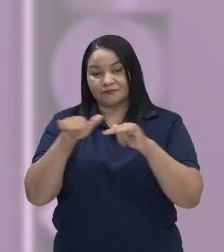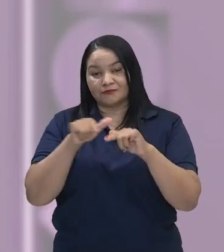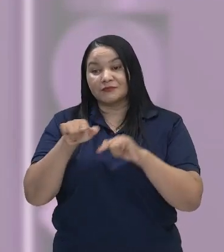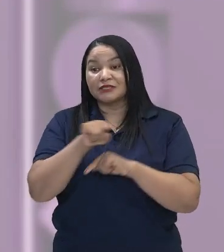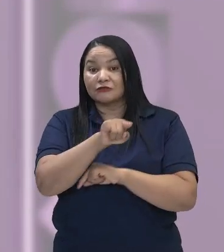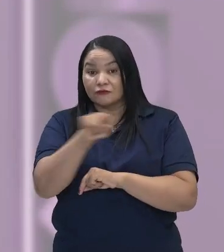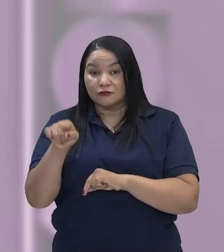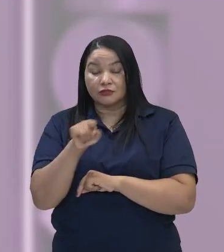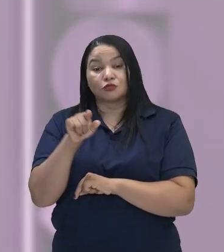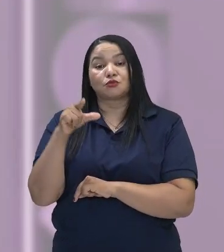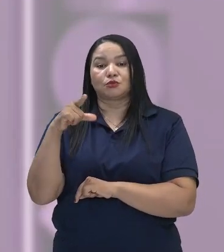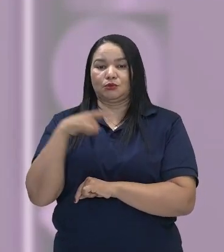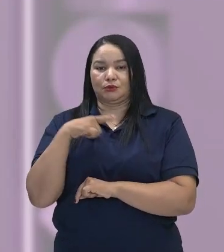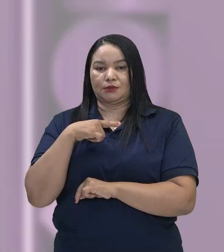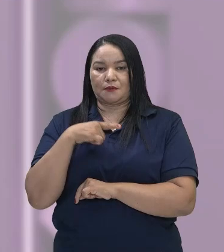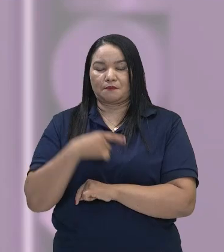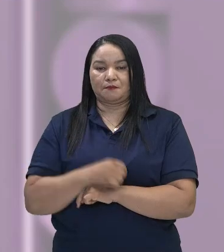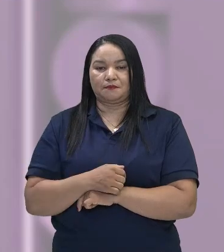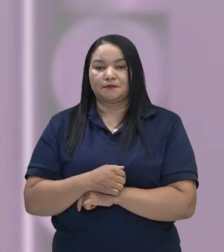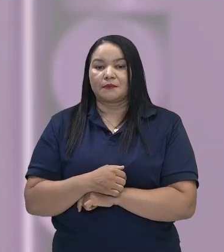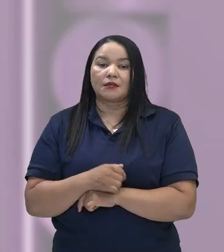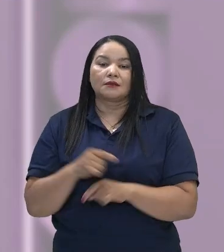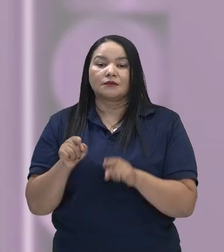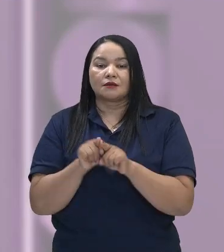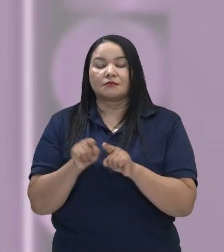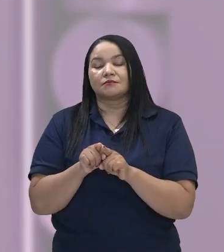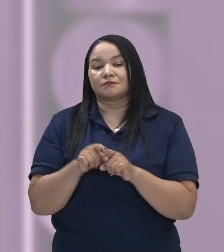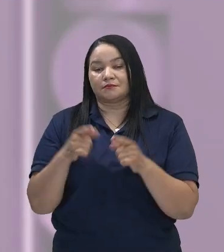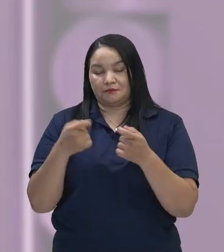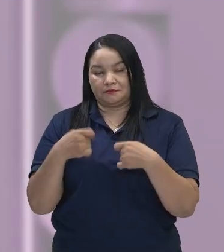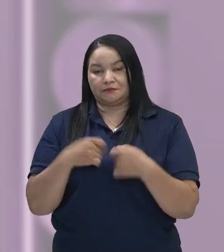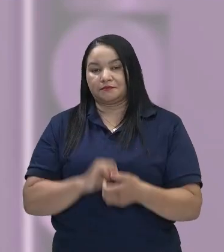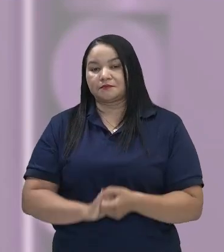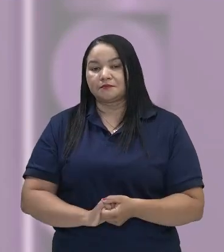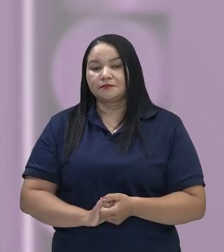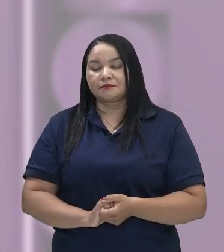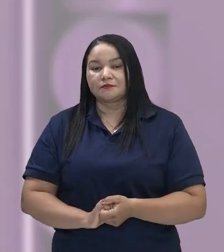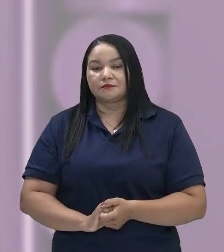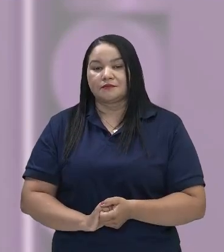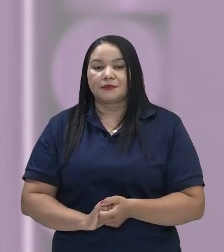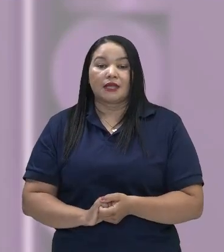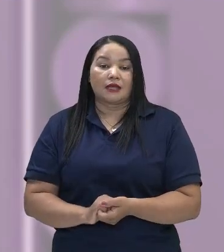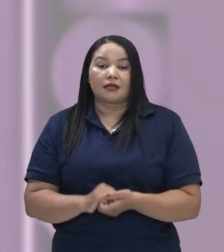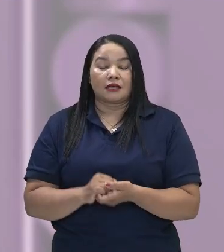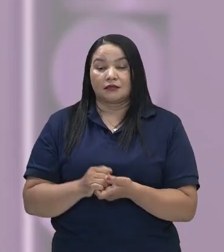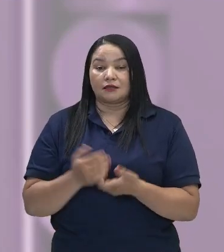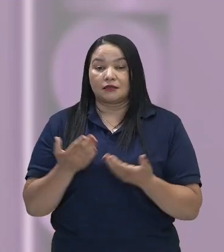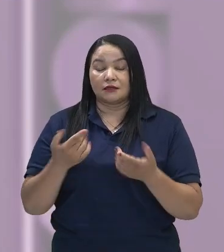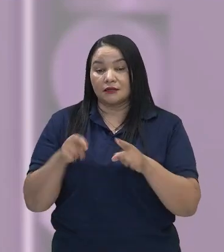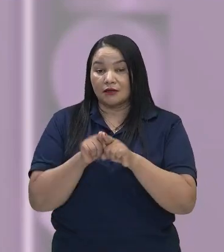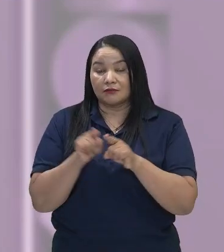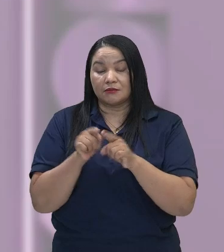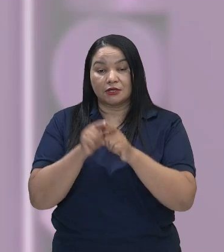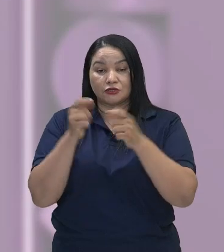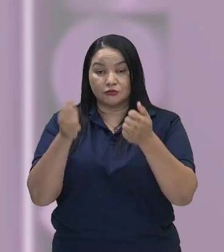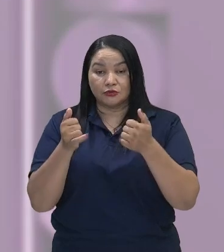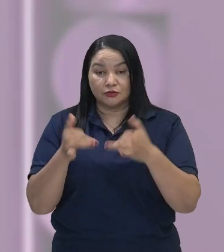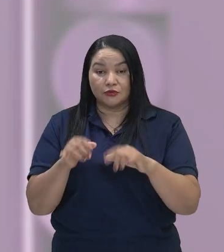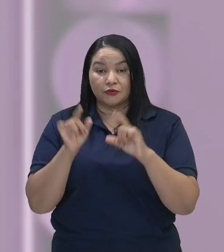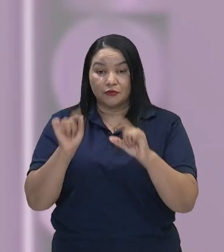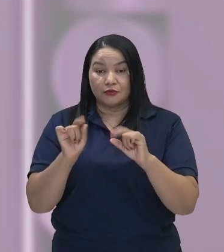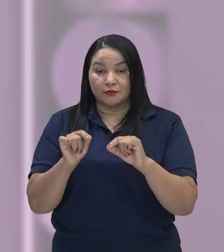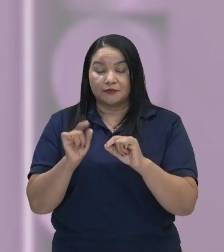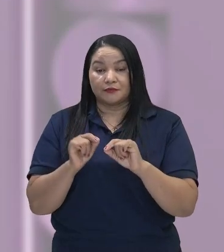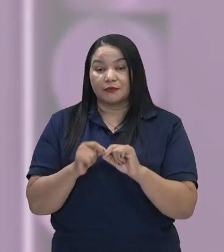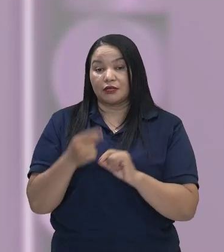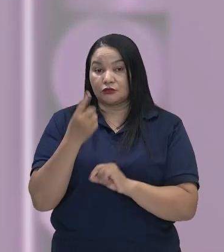vocês têm e vocês têm direito de usufruir. Né? E aí, muito chamou a atenção também, quando nós falamos que existem dois tipos